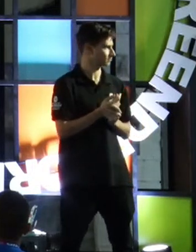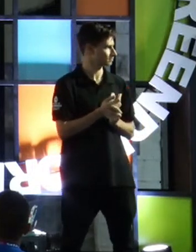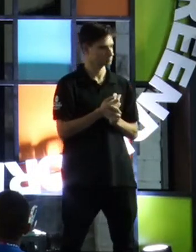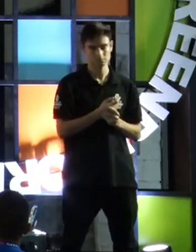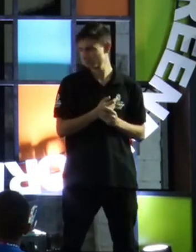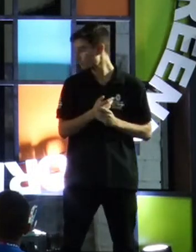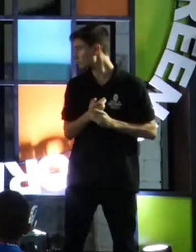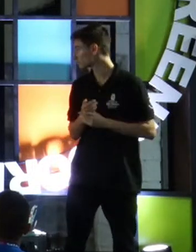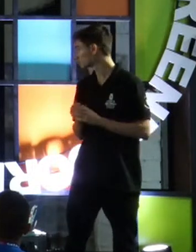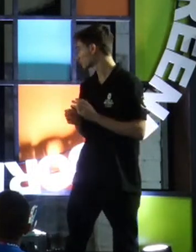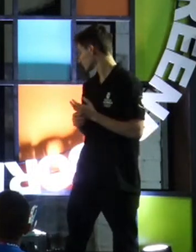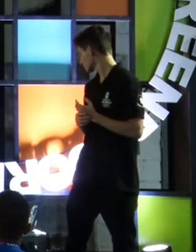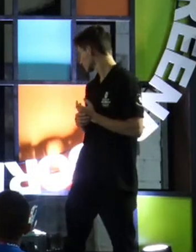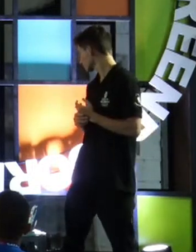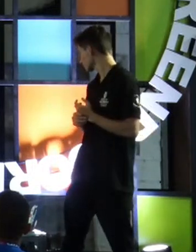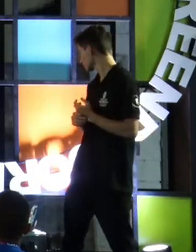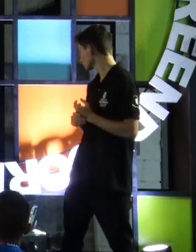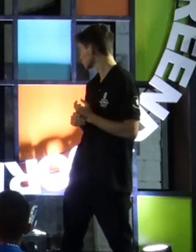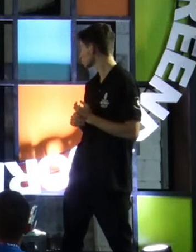Perdi mesmo.